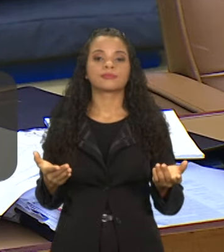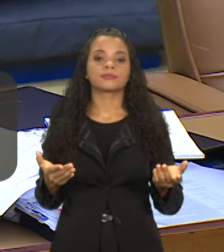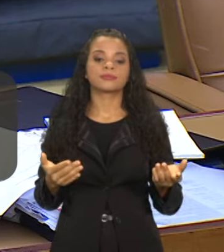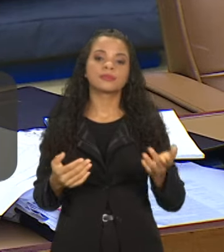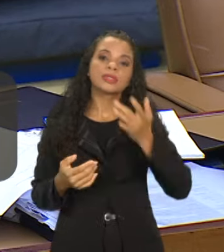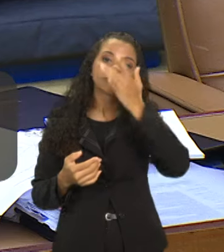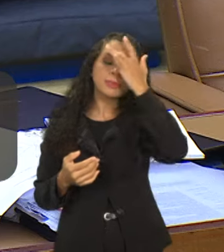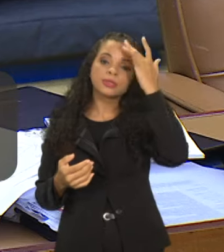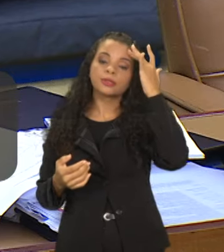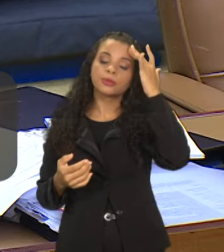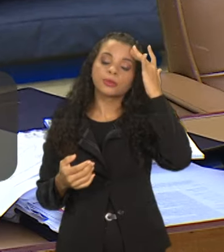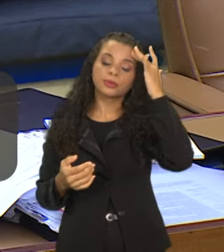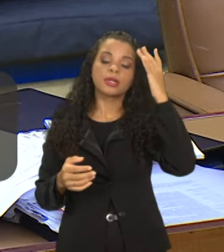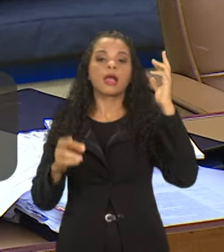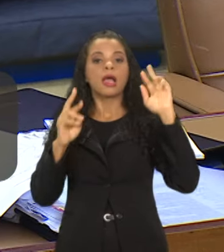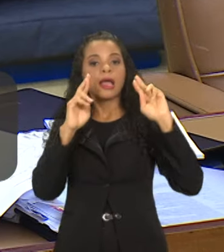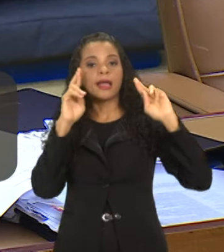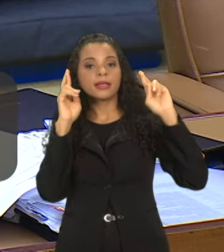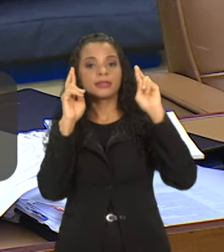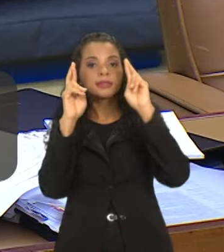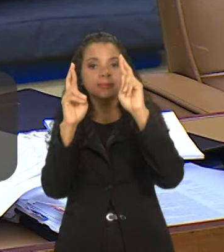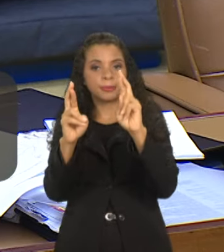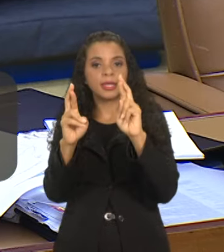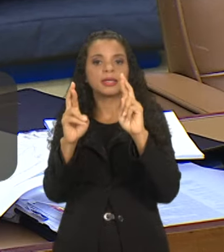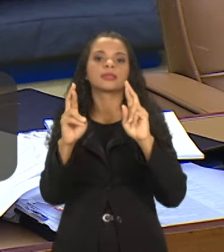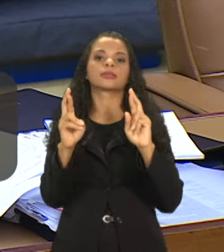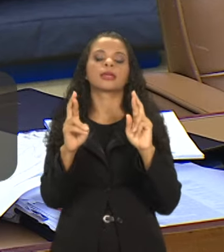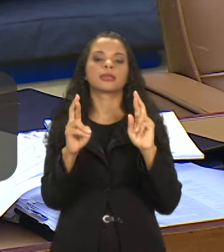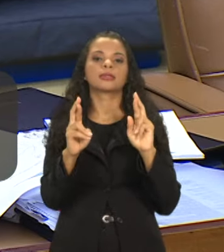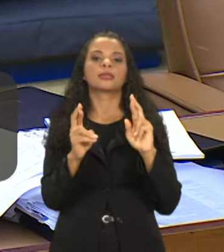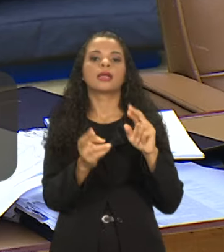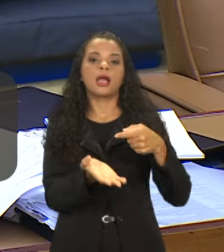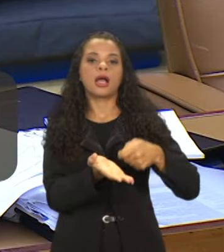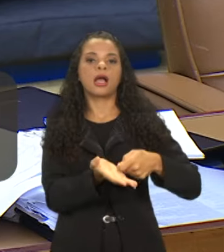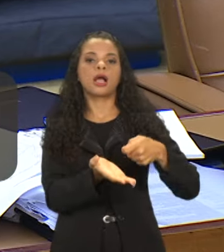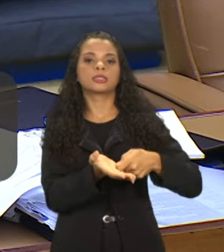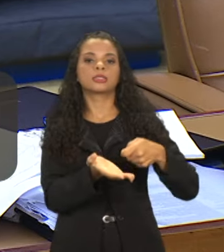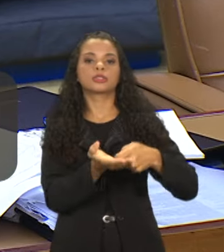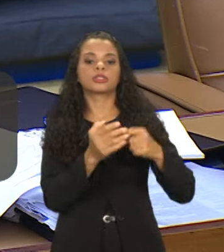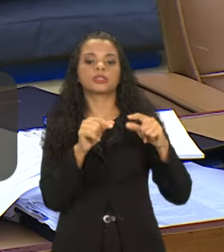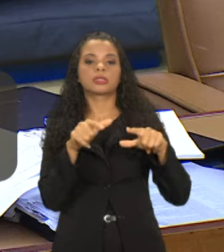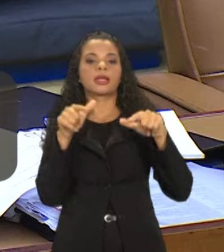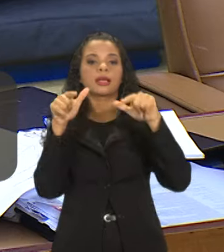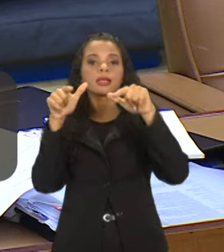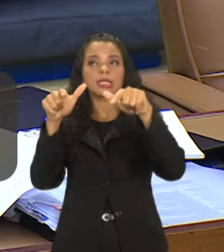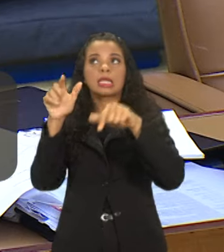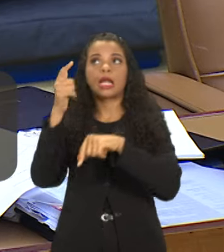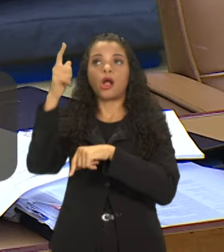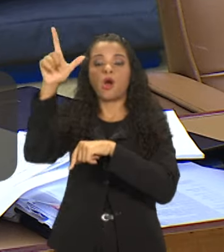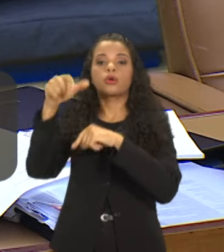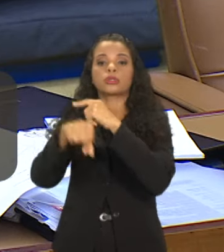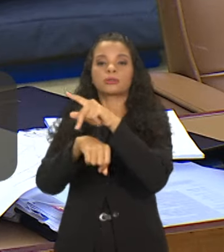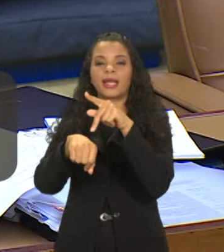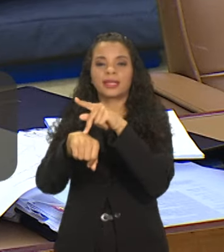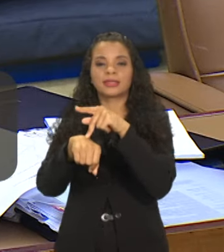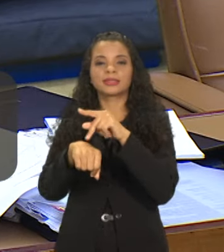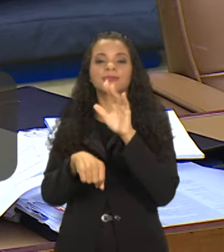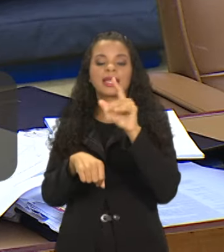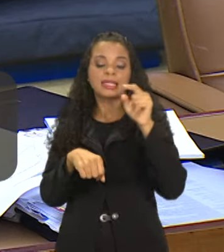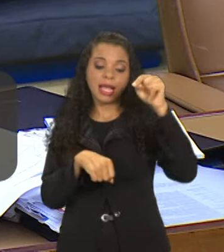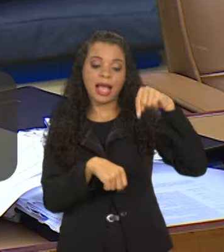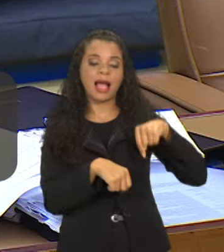quando autoridades externas exigem a carteira de vacinação e aqui dentro preferem propagar